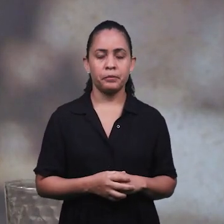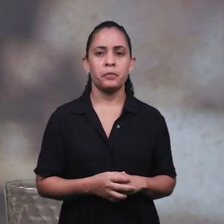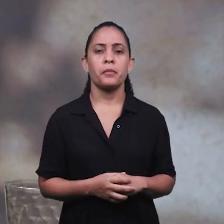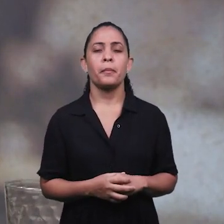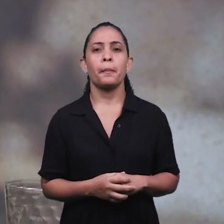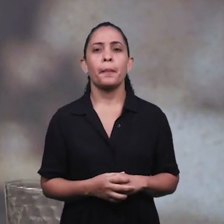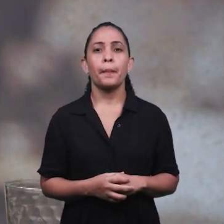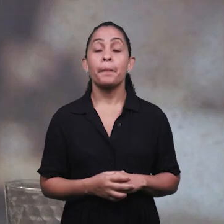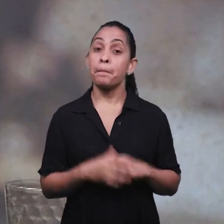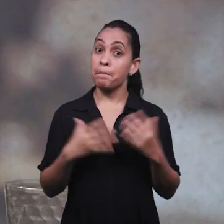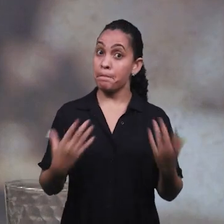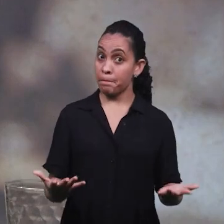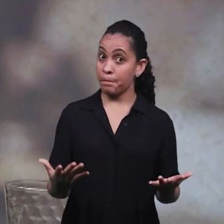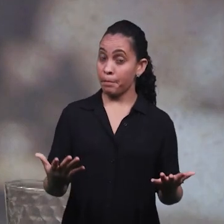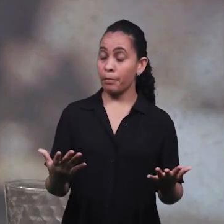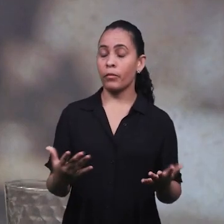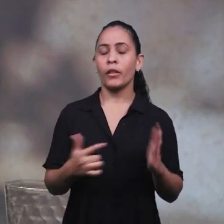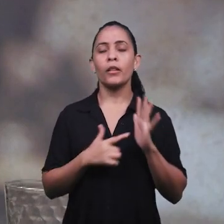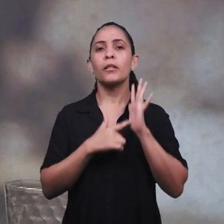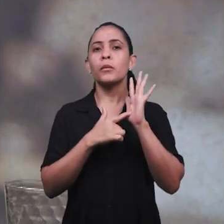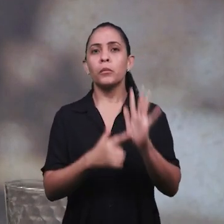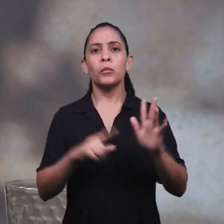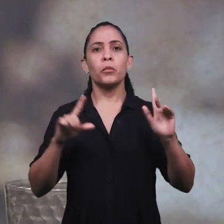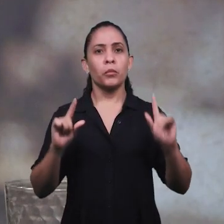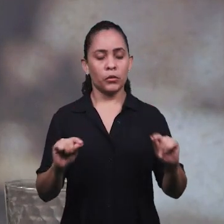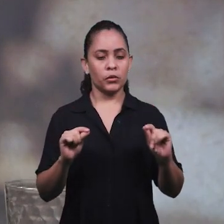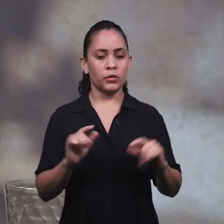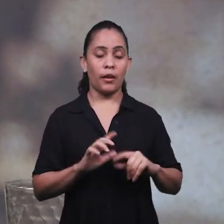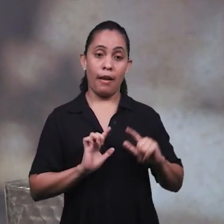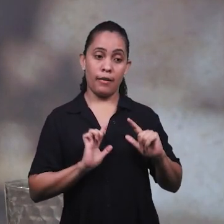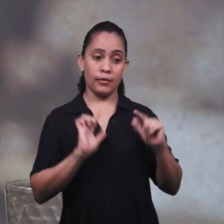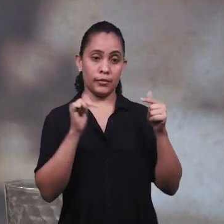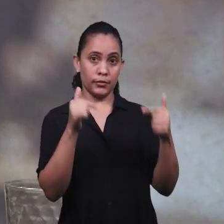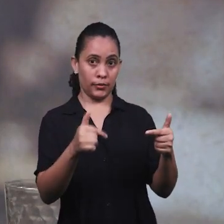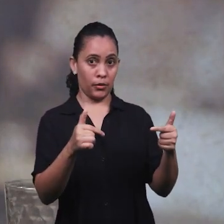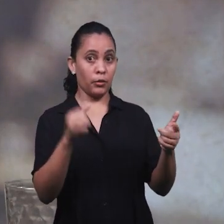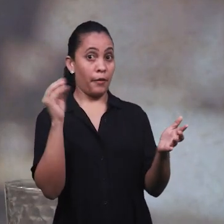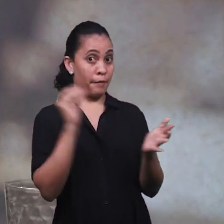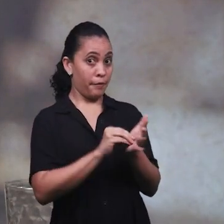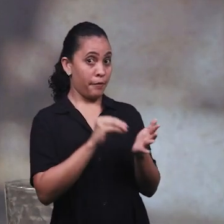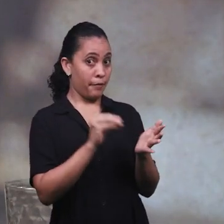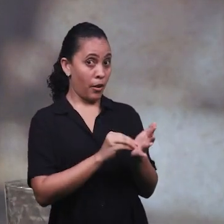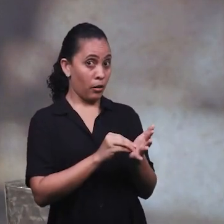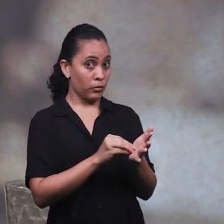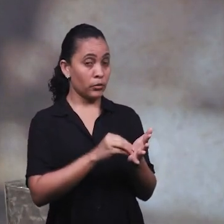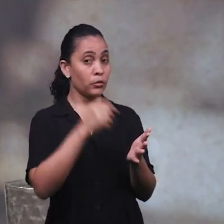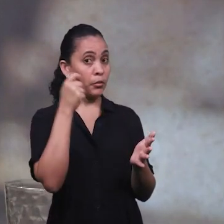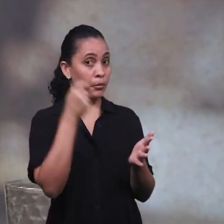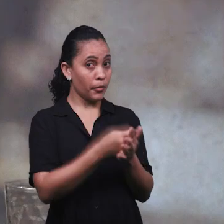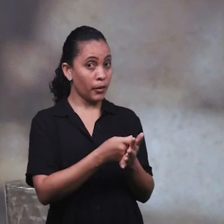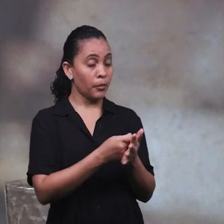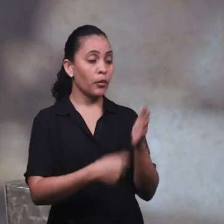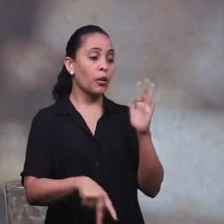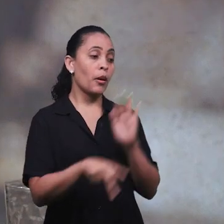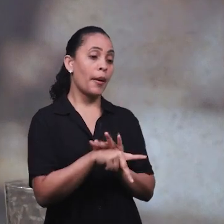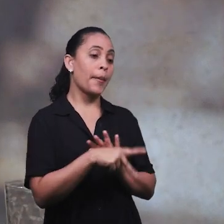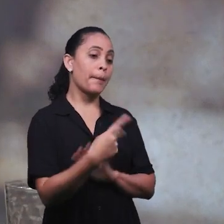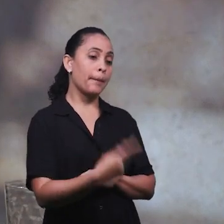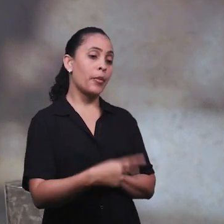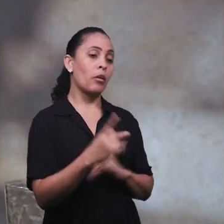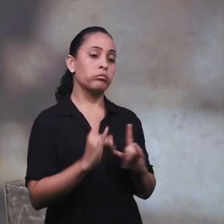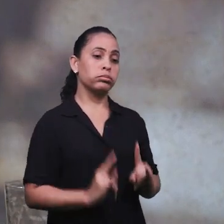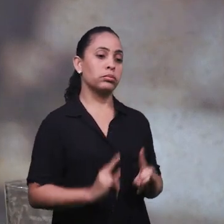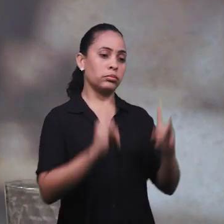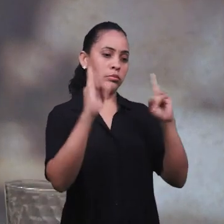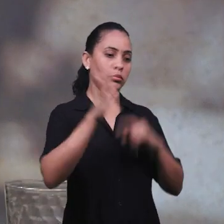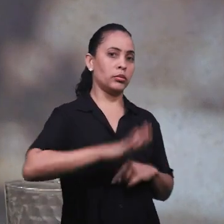condominial. Então a primeira implicação, a primeira consequência da falta do pagamento é para o próprio condomínio. O condomínio